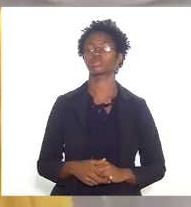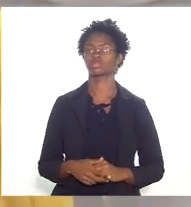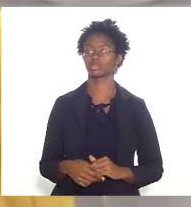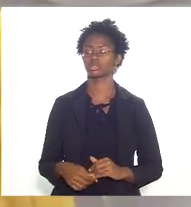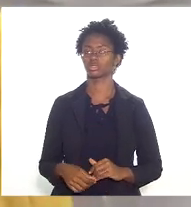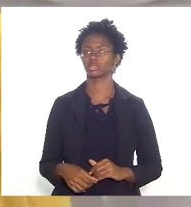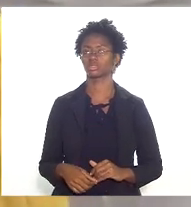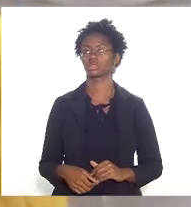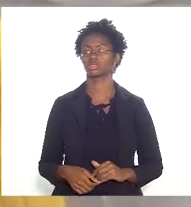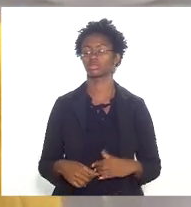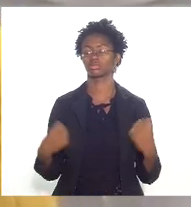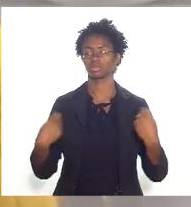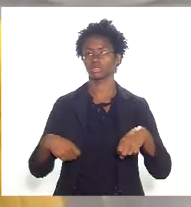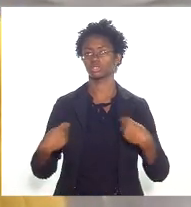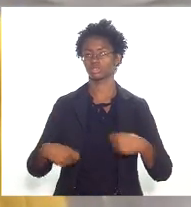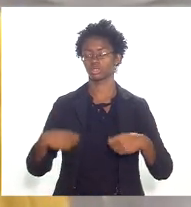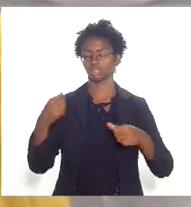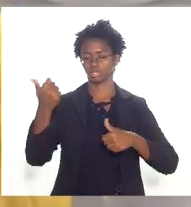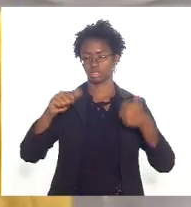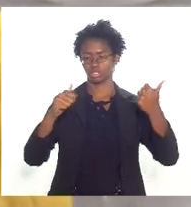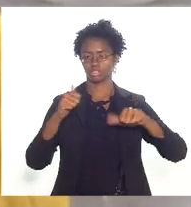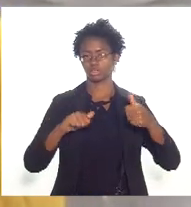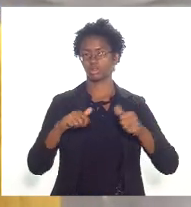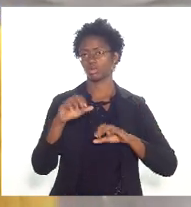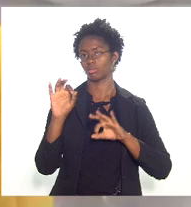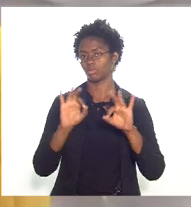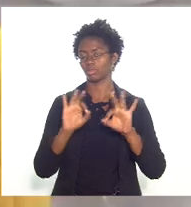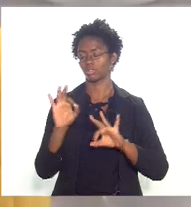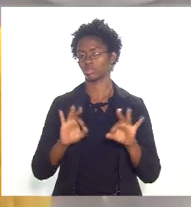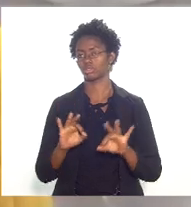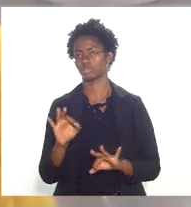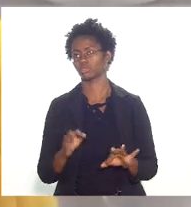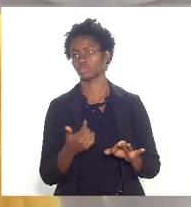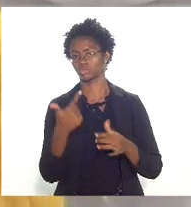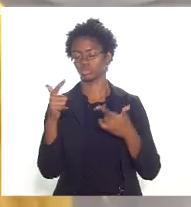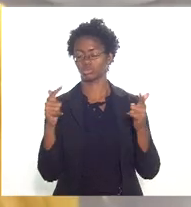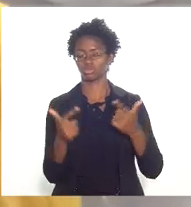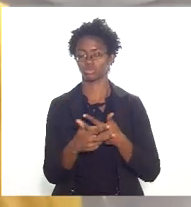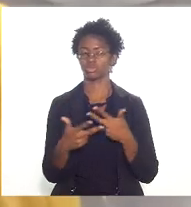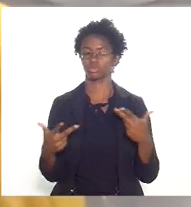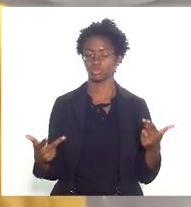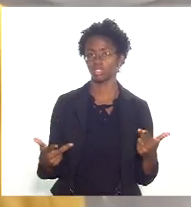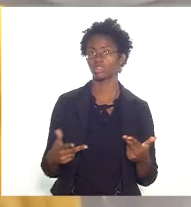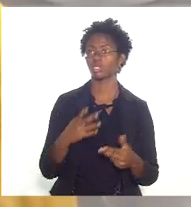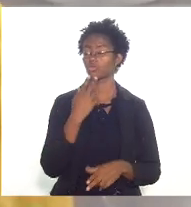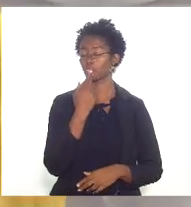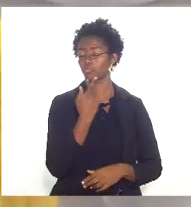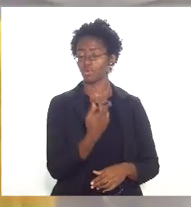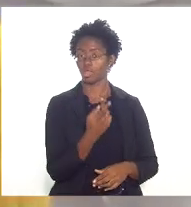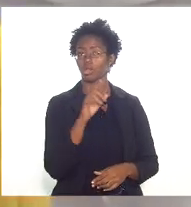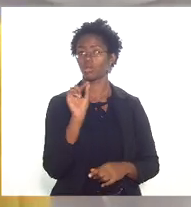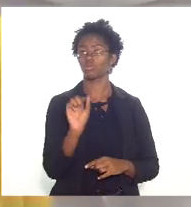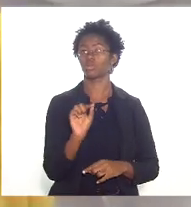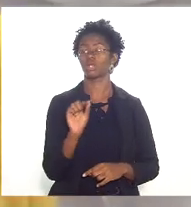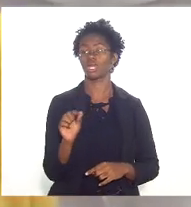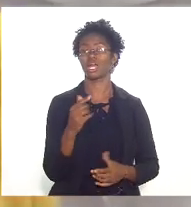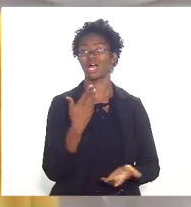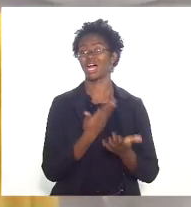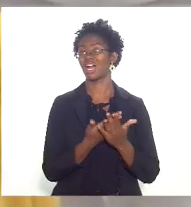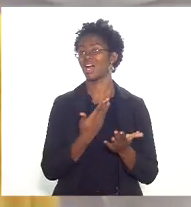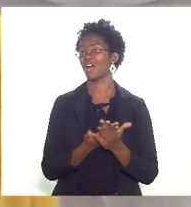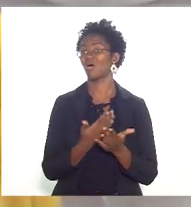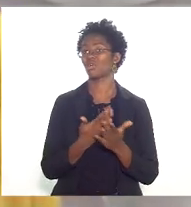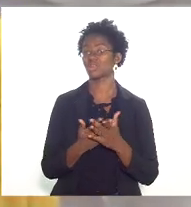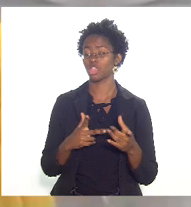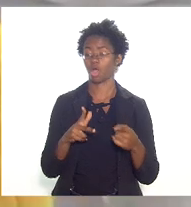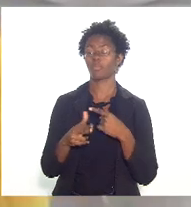examinar um projeto que entre outras coisas alega que em hipótese nenhuma as aulas podem ser